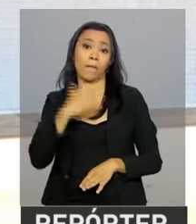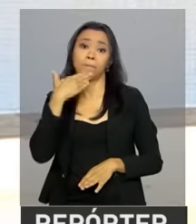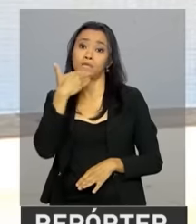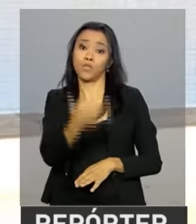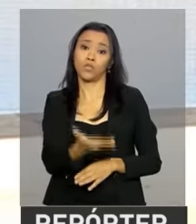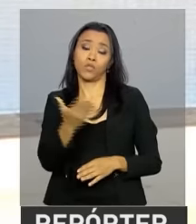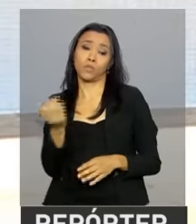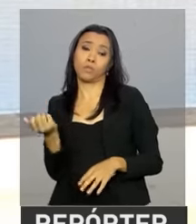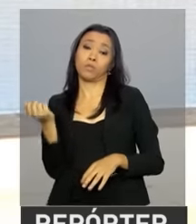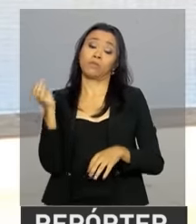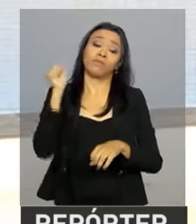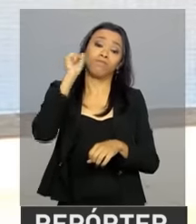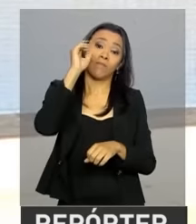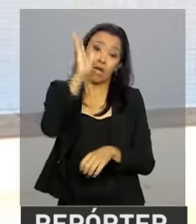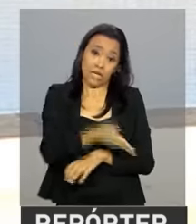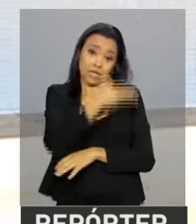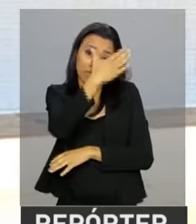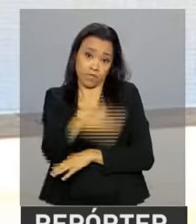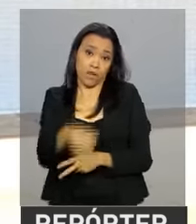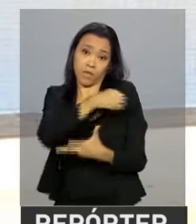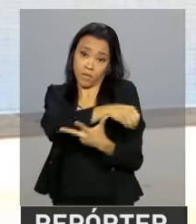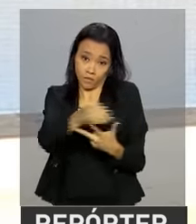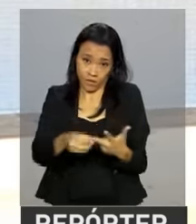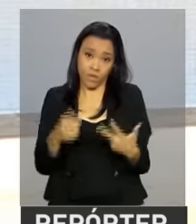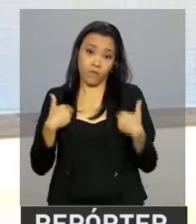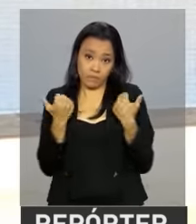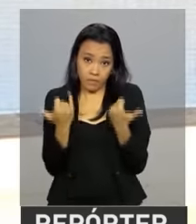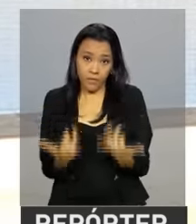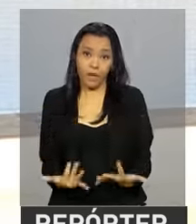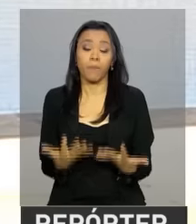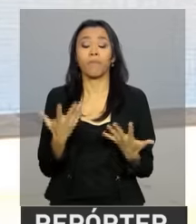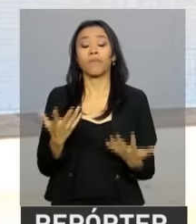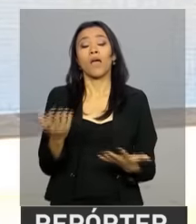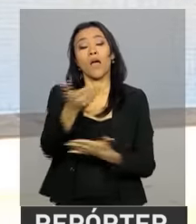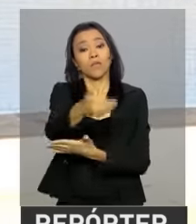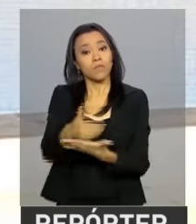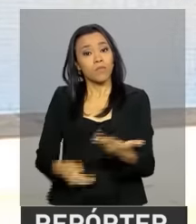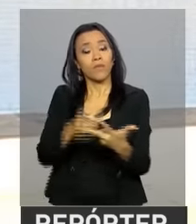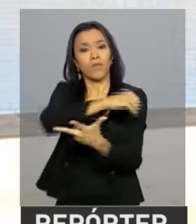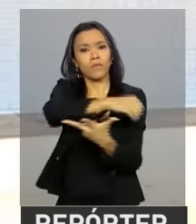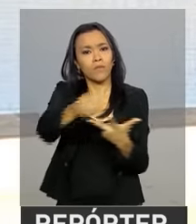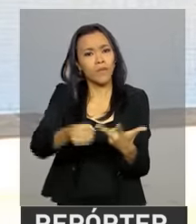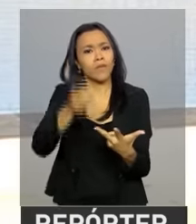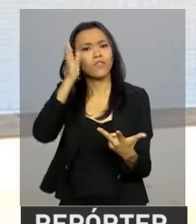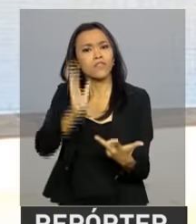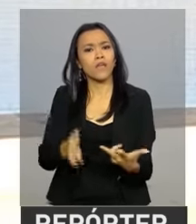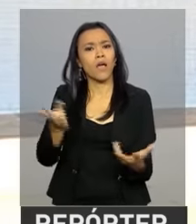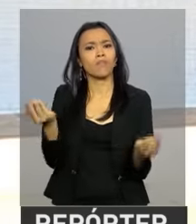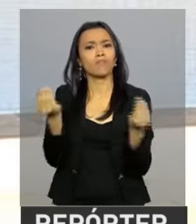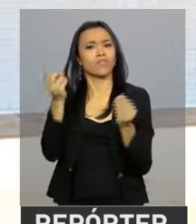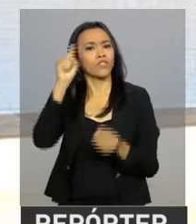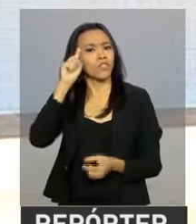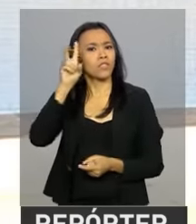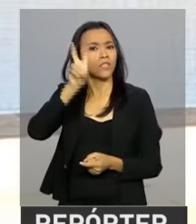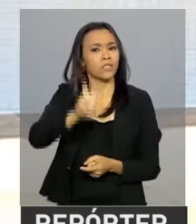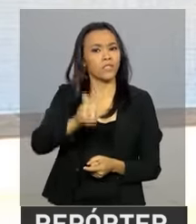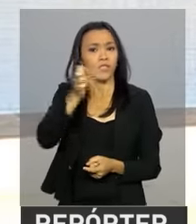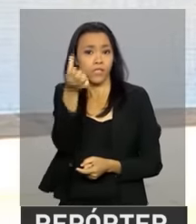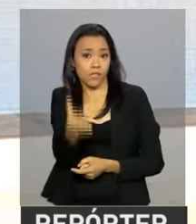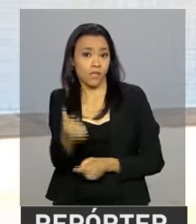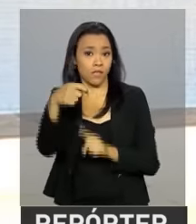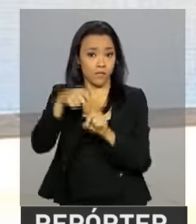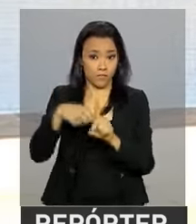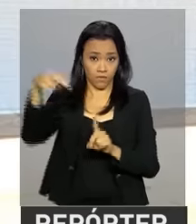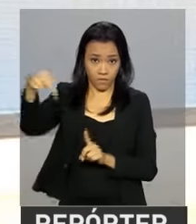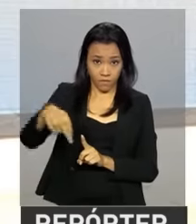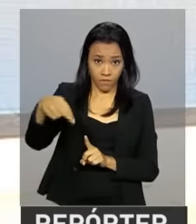suspensão do Enem eu vou explicar porquê olha só as provas do Enem estão marcadas para os dias 5 e 6 de